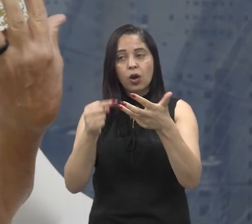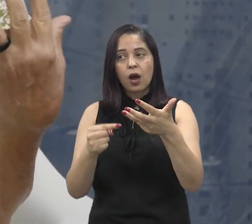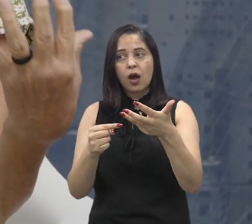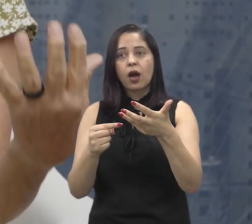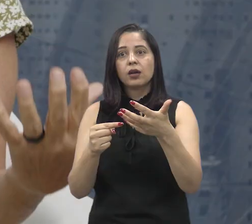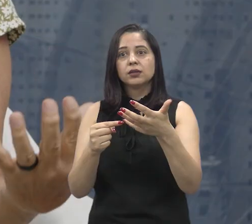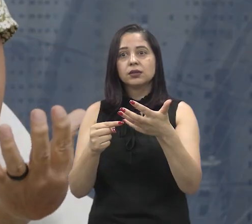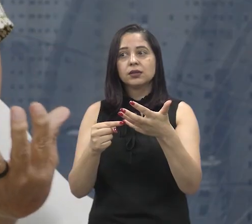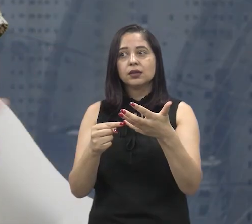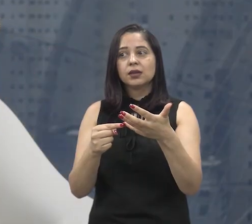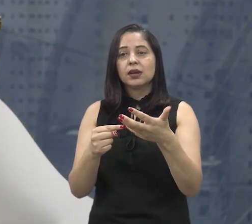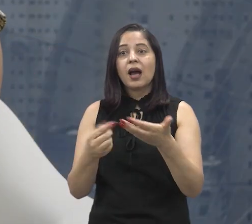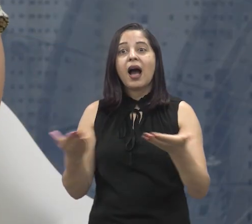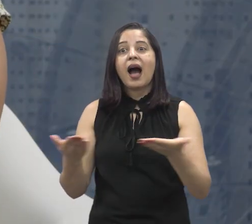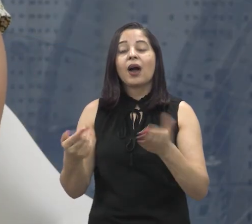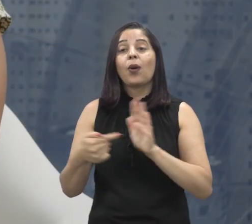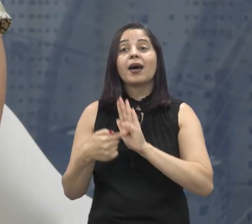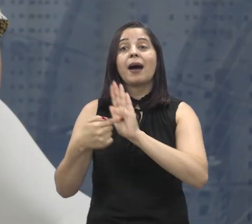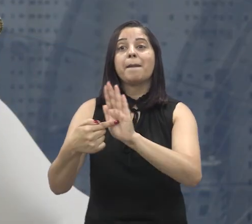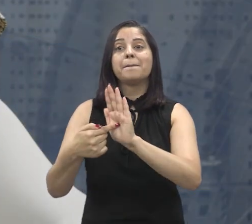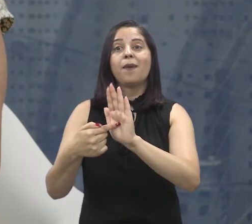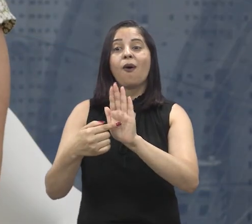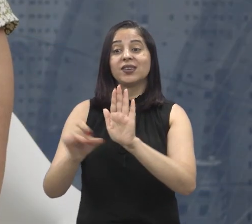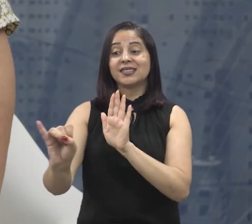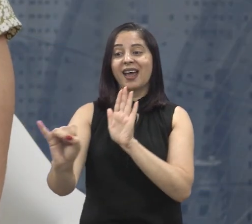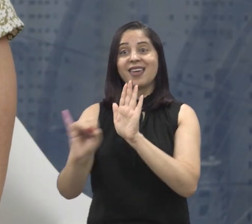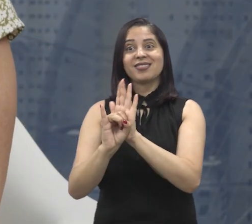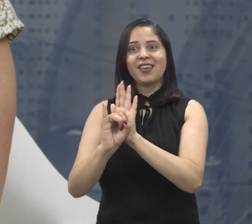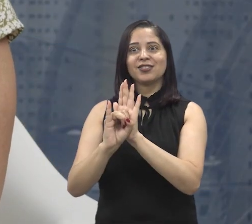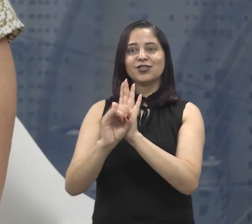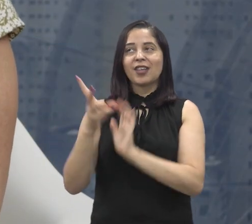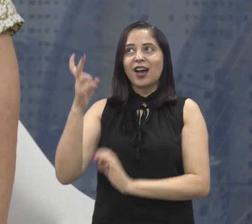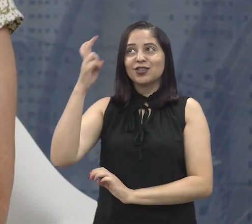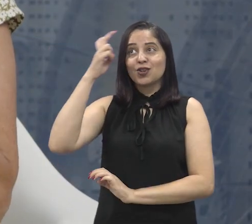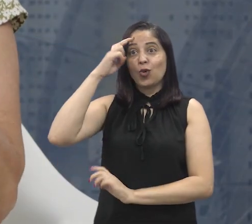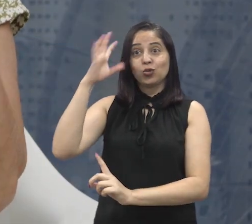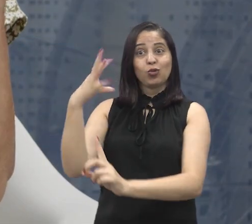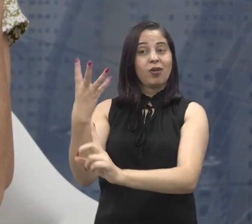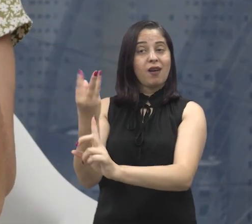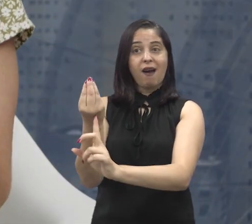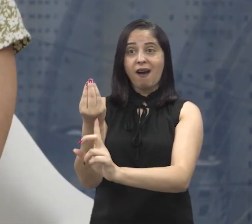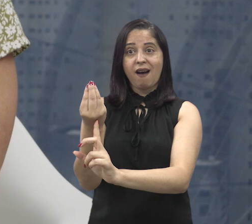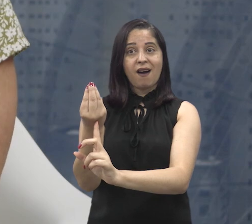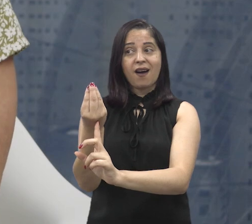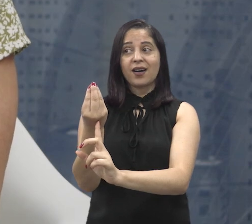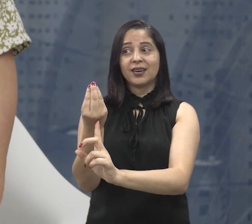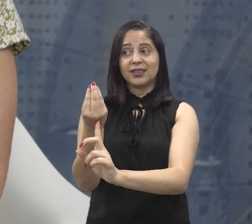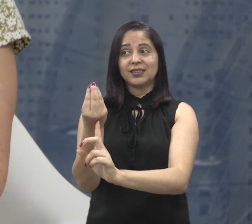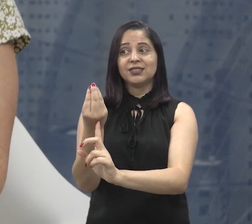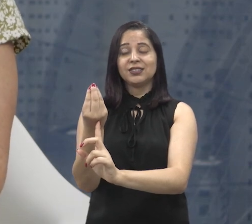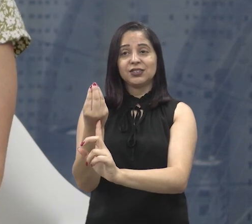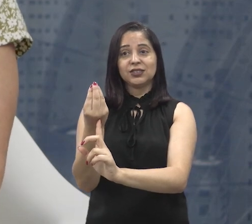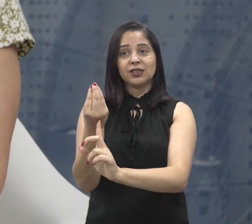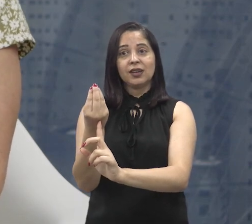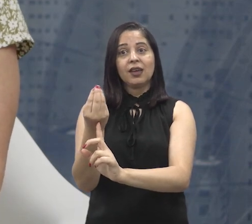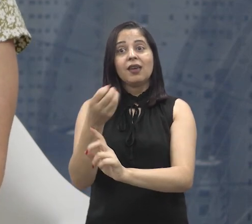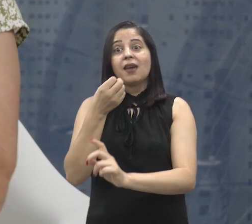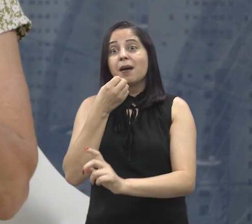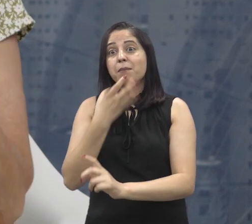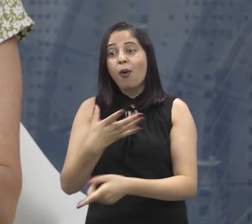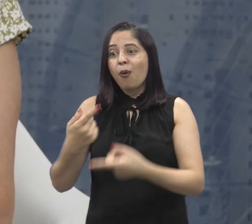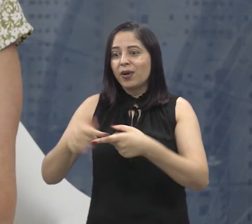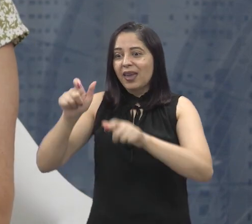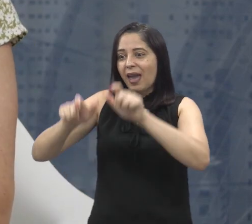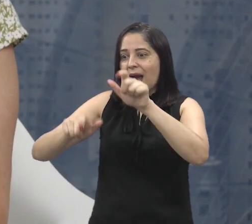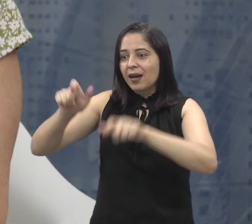trazendo ainda mais expressões culturais e artísticas pela cidade. Isso fortalece o interesse de